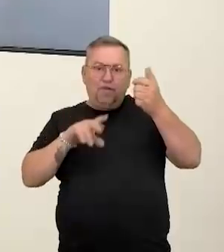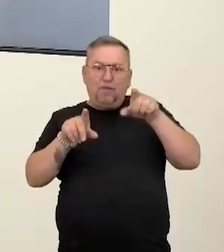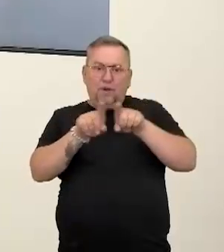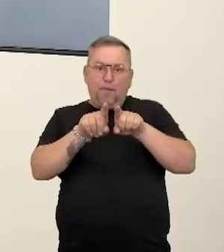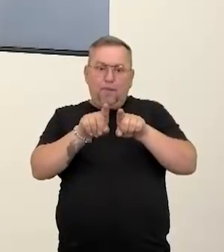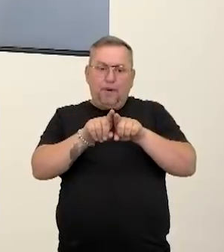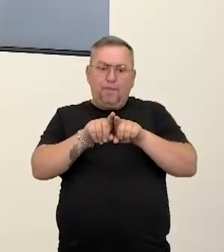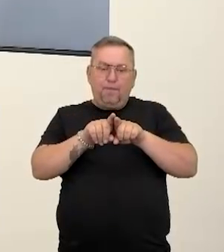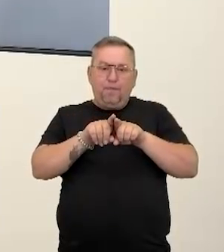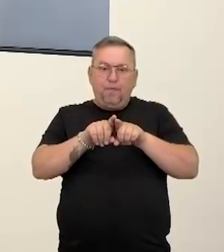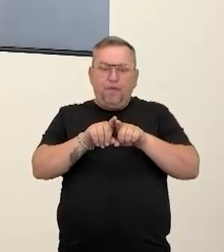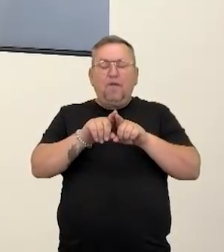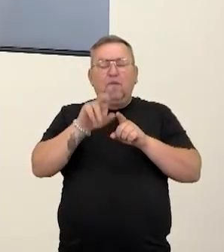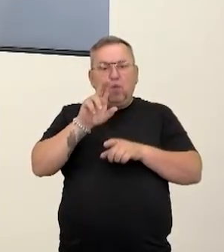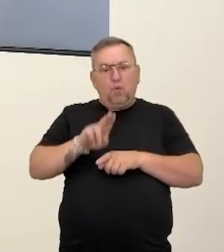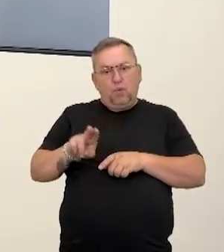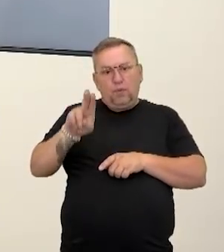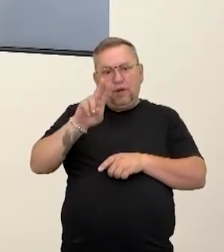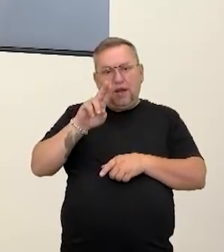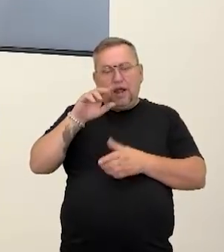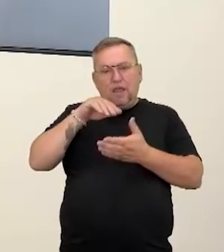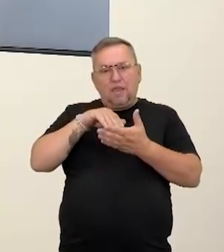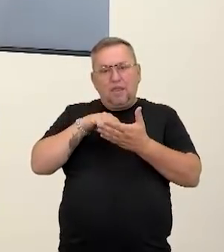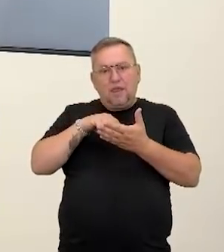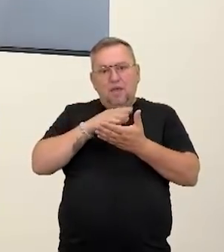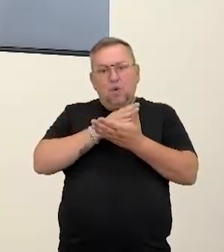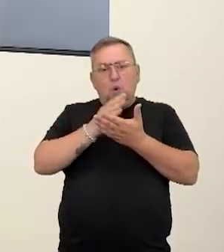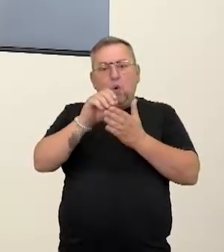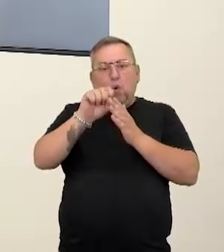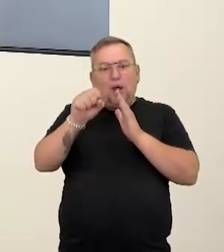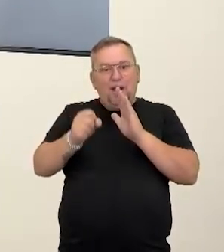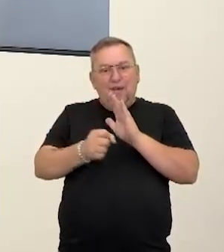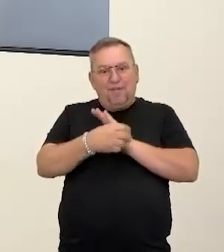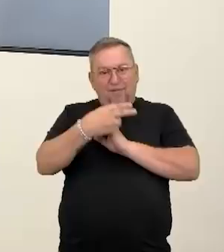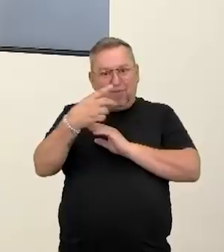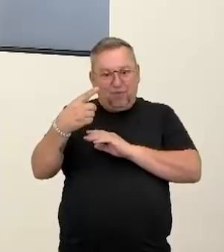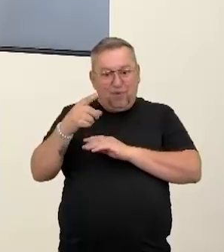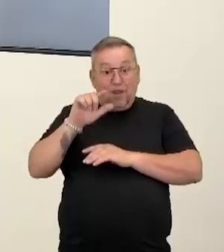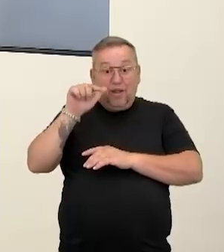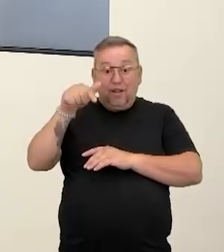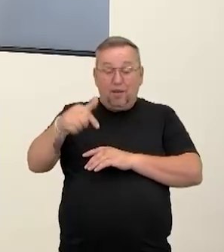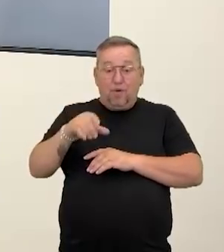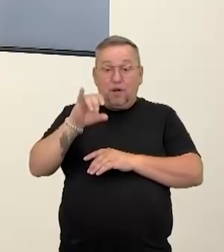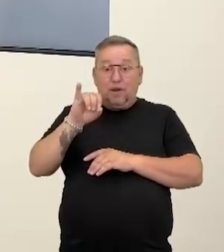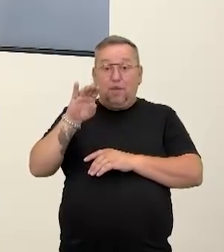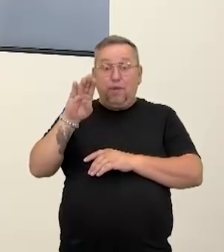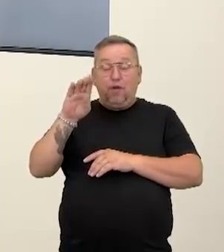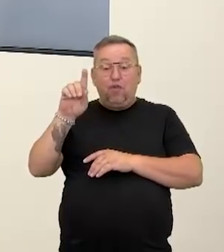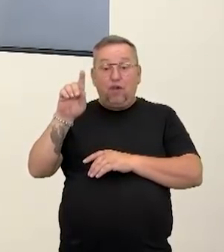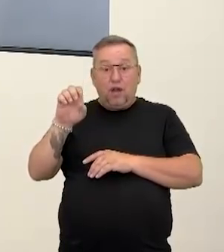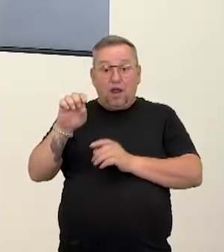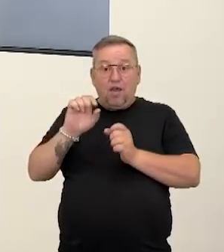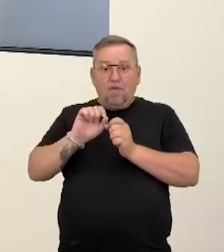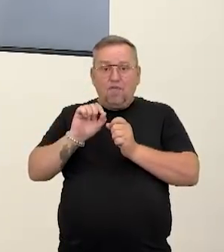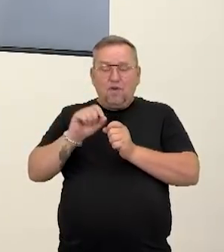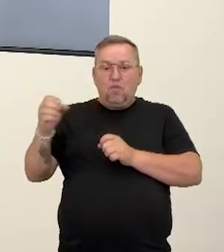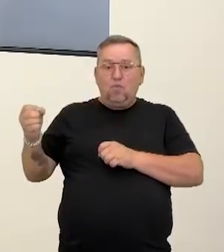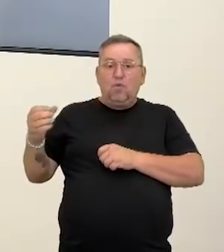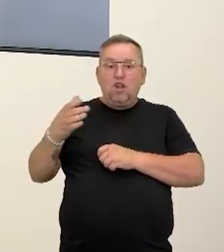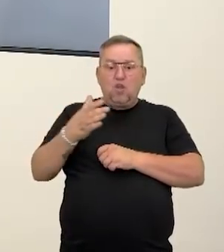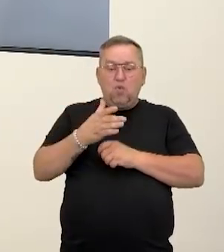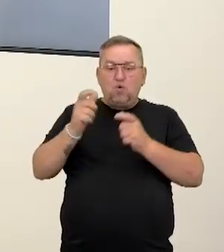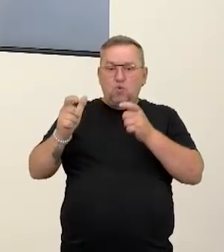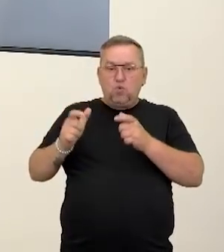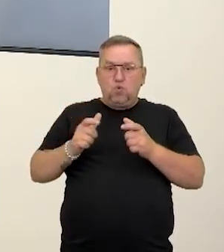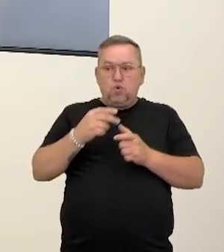anteriores, eles foram muito usados até o início desse século. Tá? Depois o IBGE fez uma nova regionalização